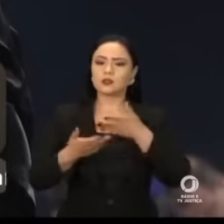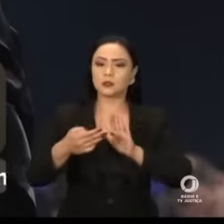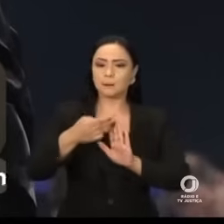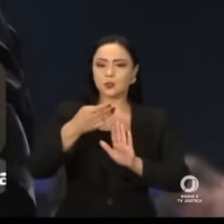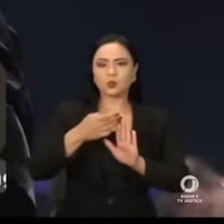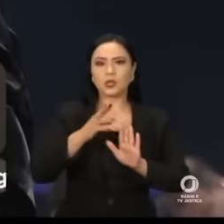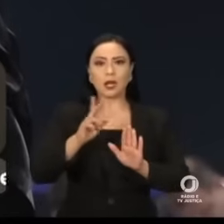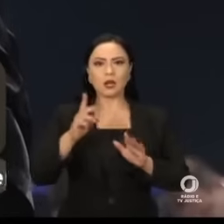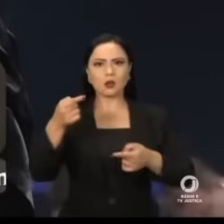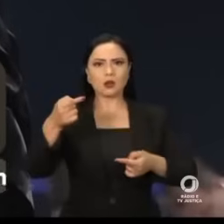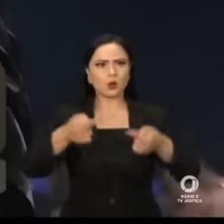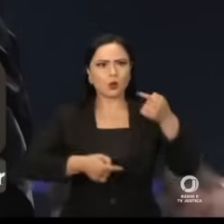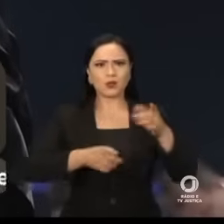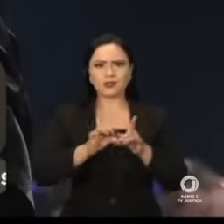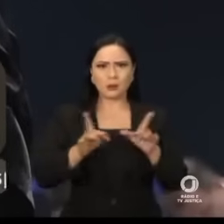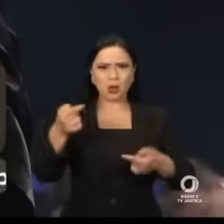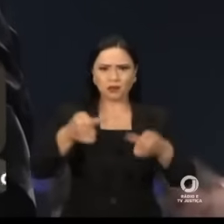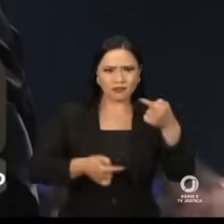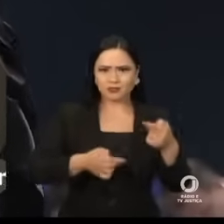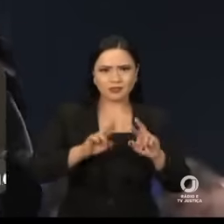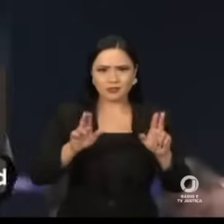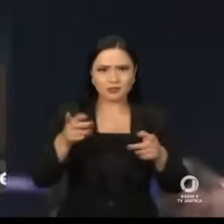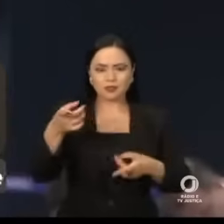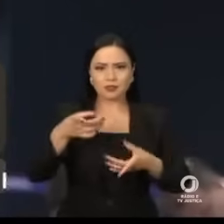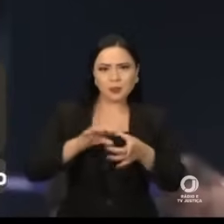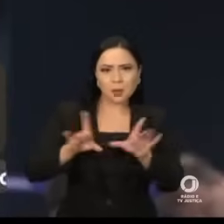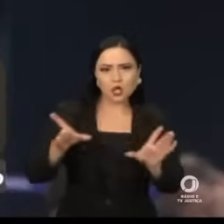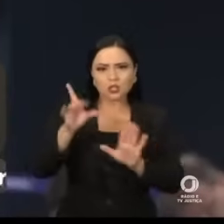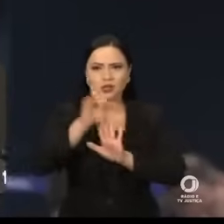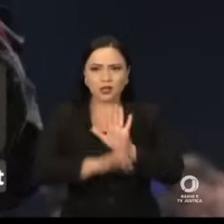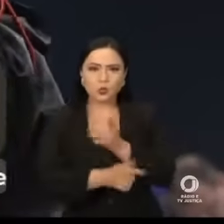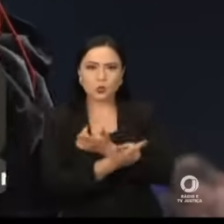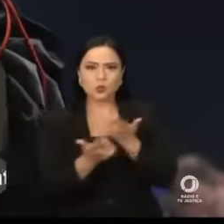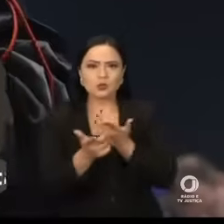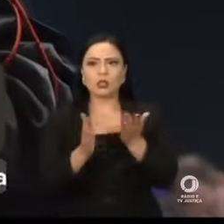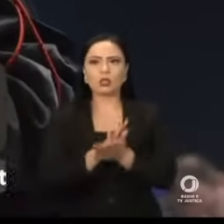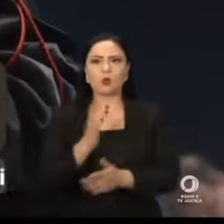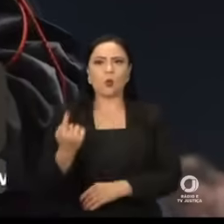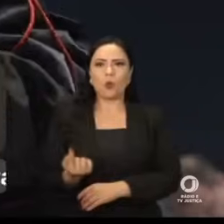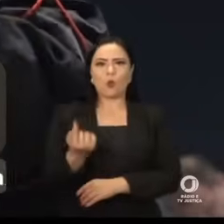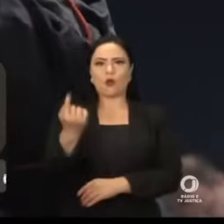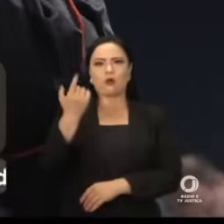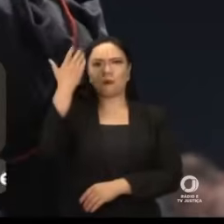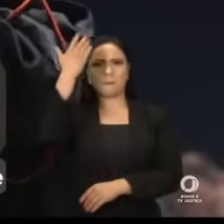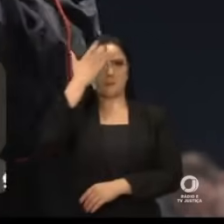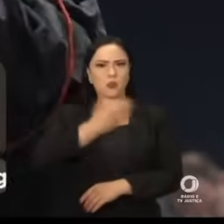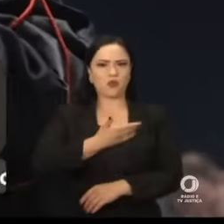atentou contra o Estado Democrático de Direito. E não há uma única prova.